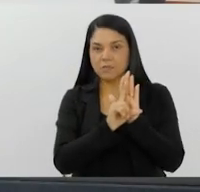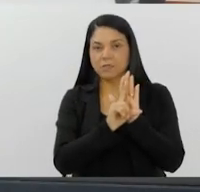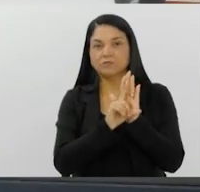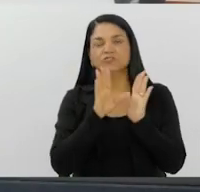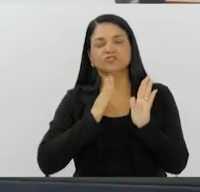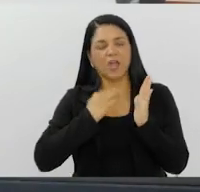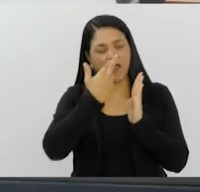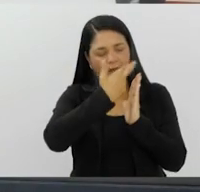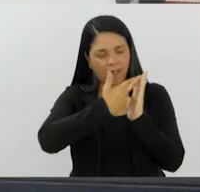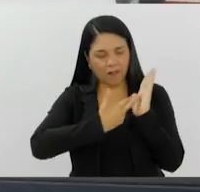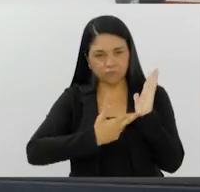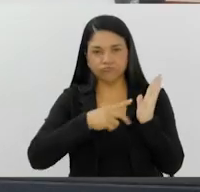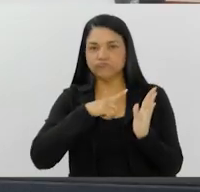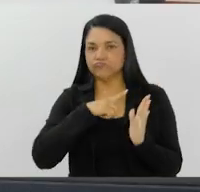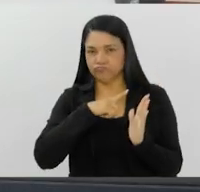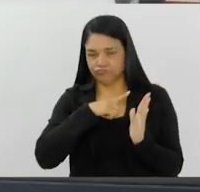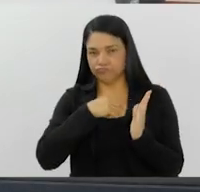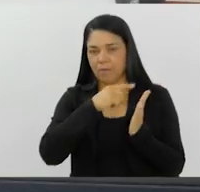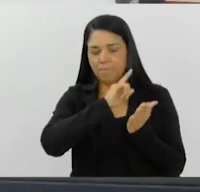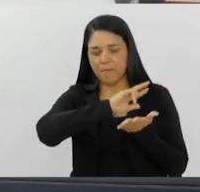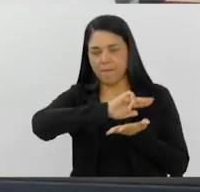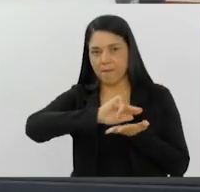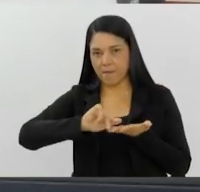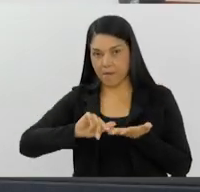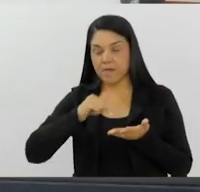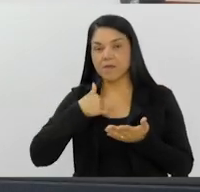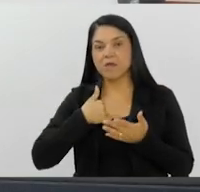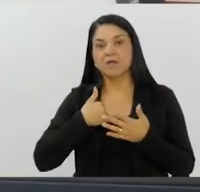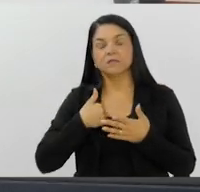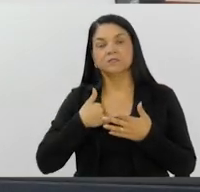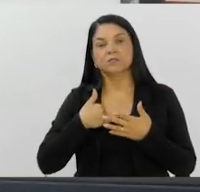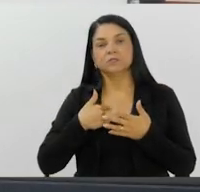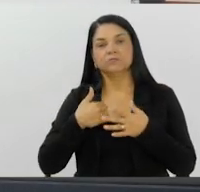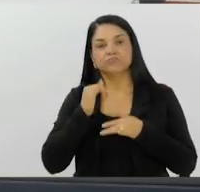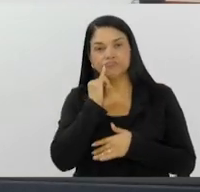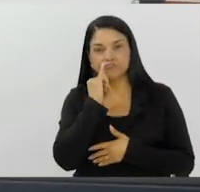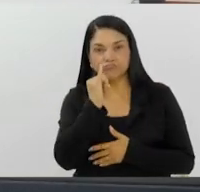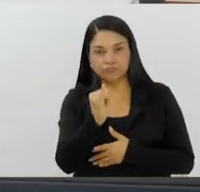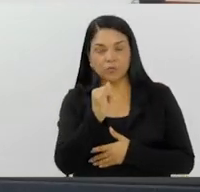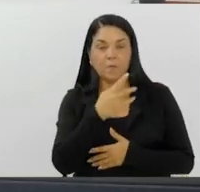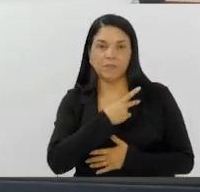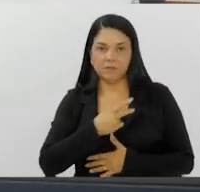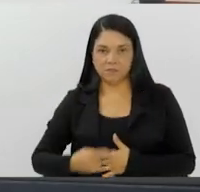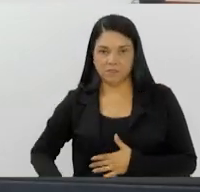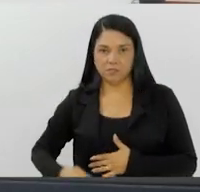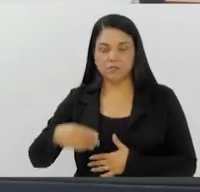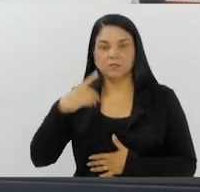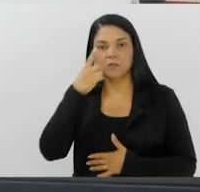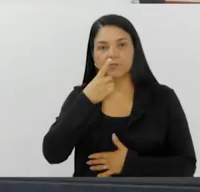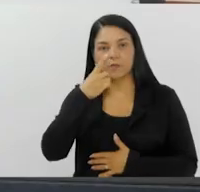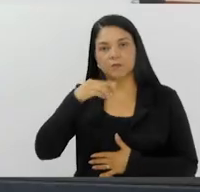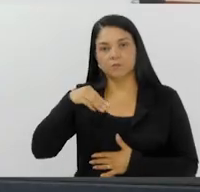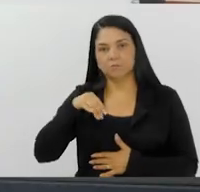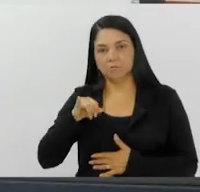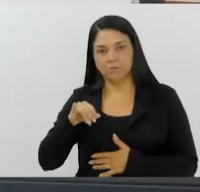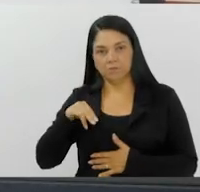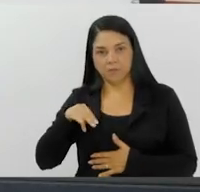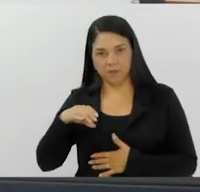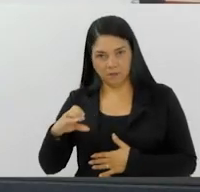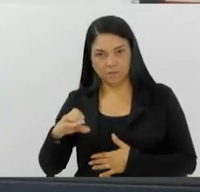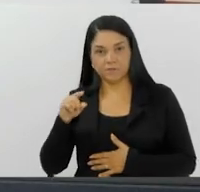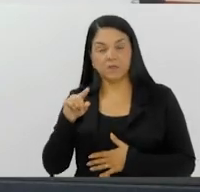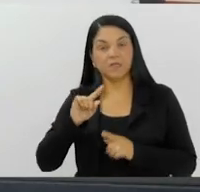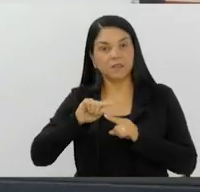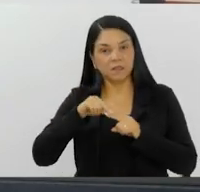relatórios então e já faço até aqui um recorte Presidente mink para que depois